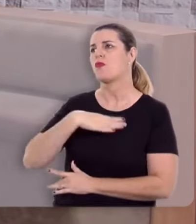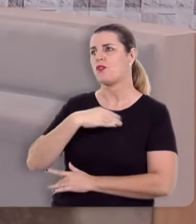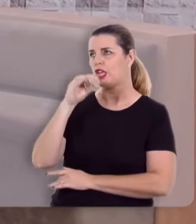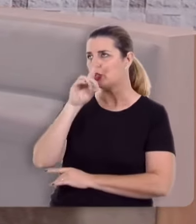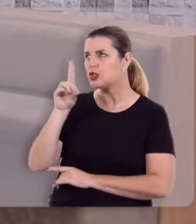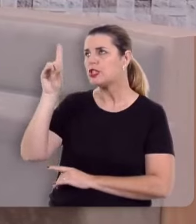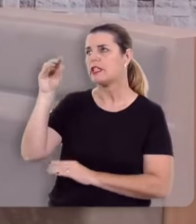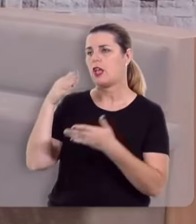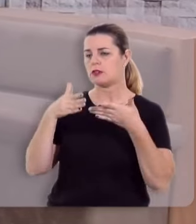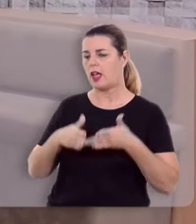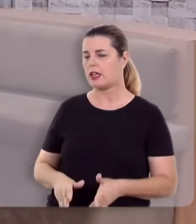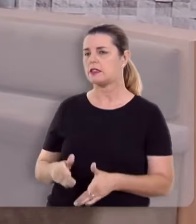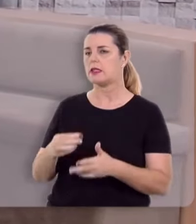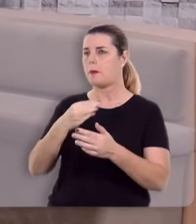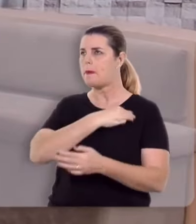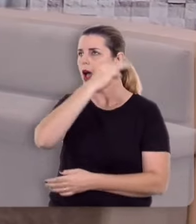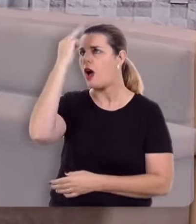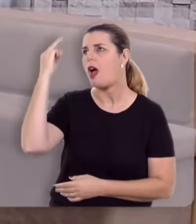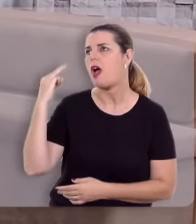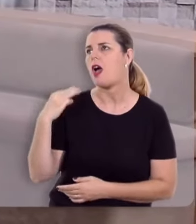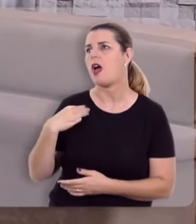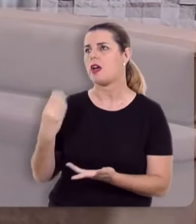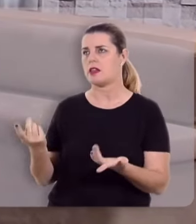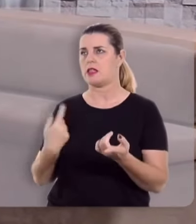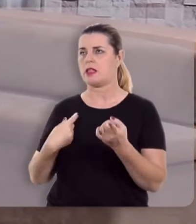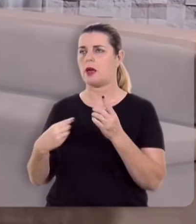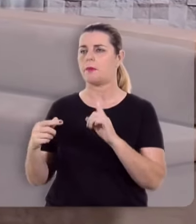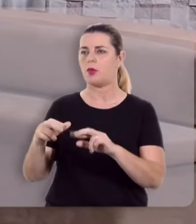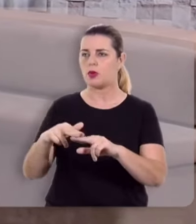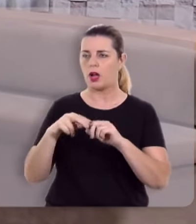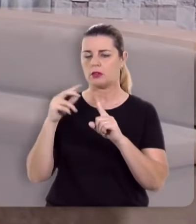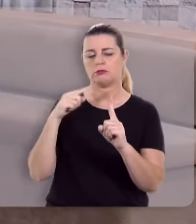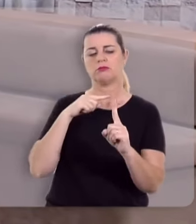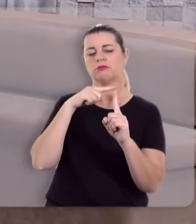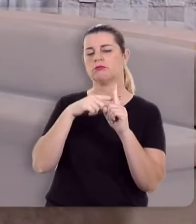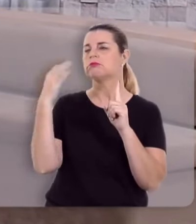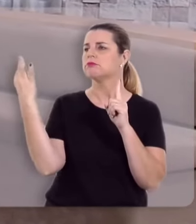nascido da Virgem Maria, que isso já